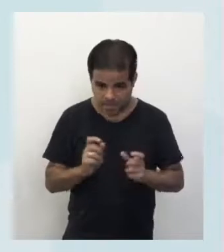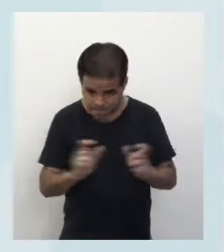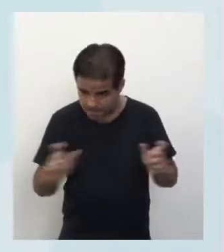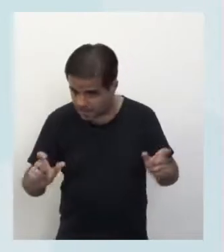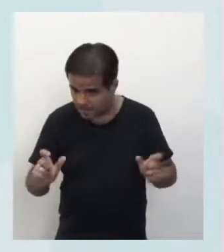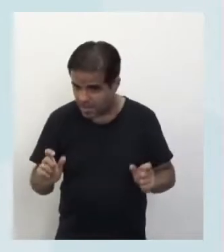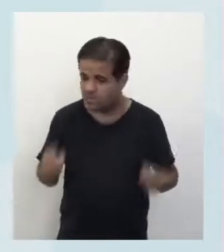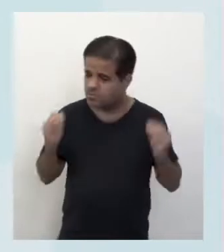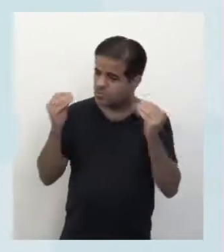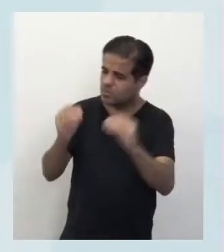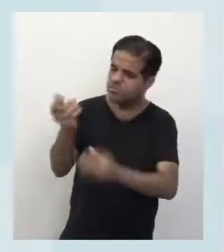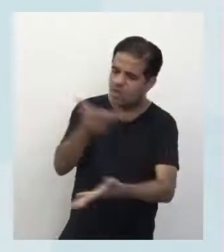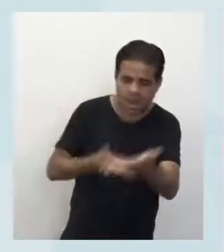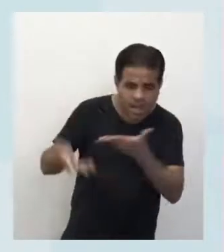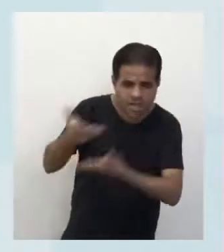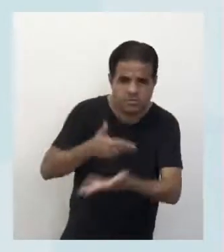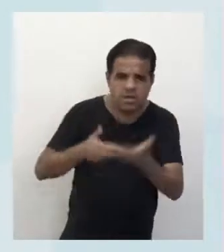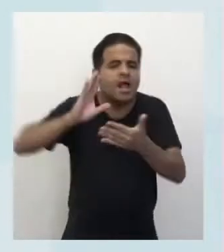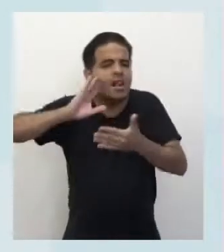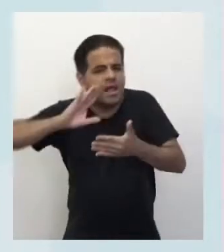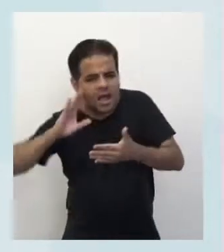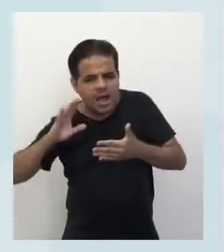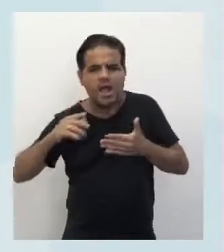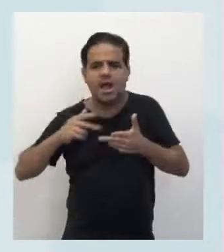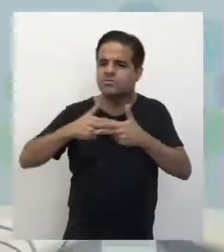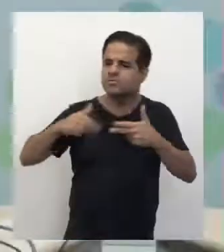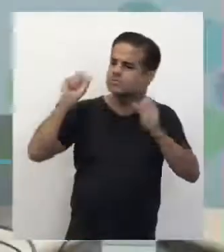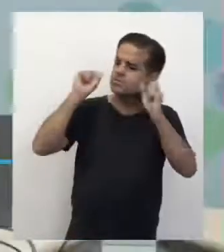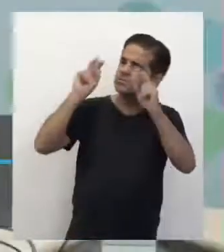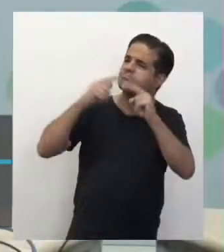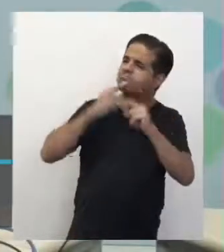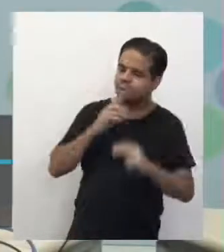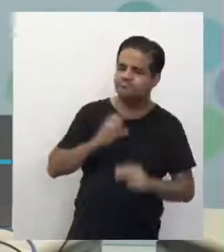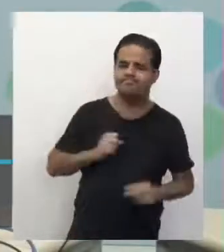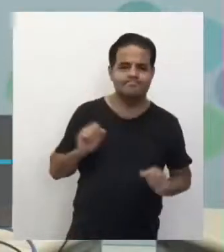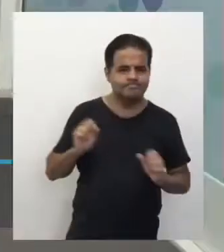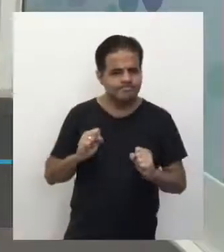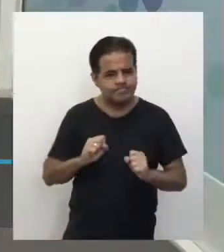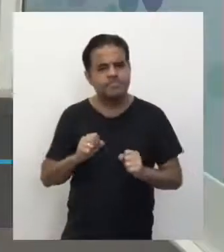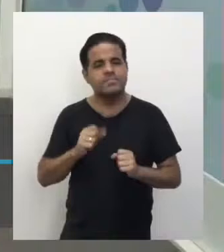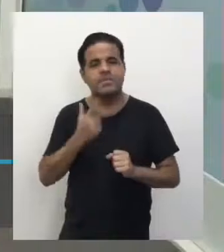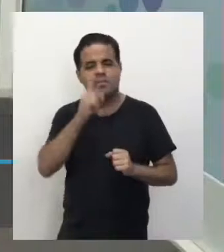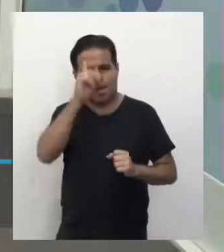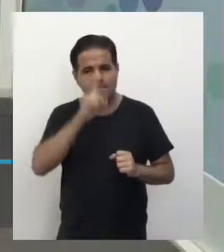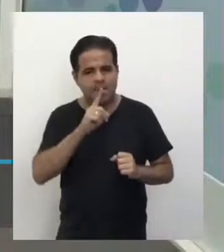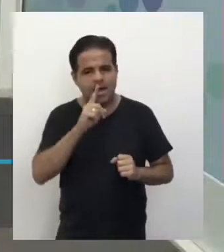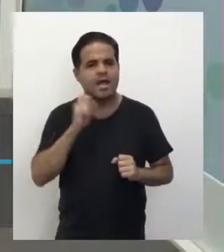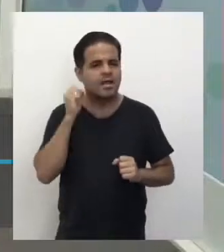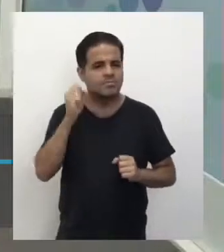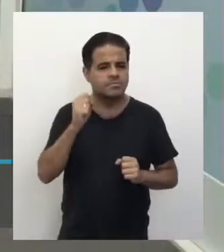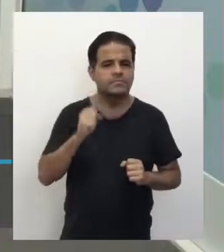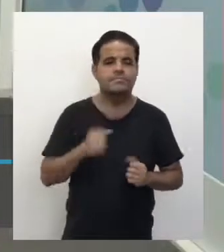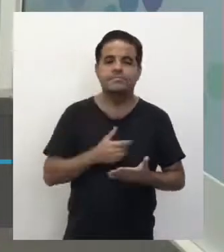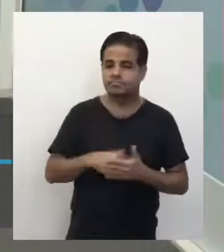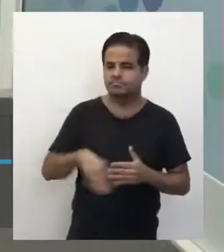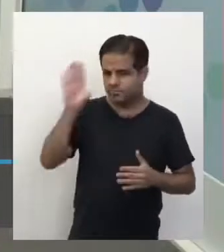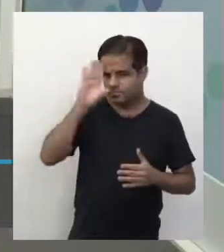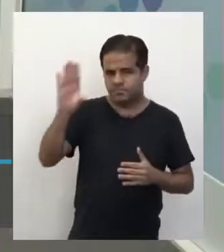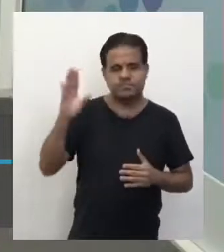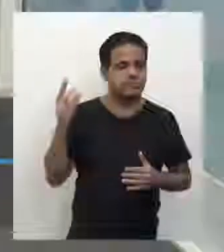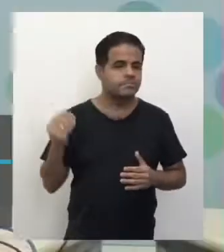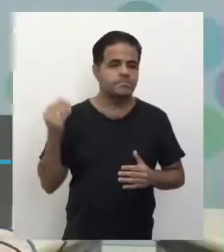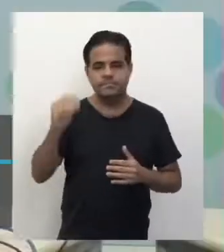poderia relacionar? É legal, essas cores aí do Van Gogh eu adoro, né? O amarelo também, né? Acho que você tá combinou, em destaque, né? Tá